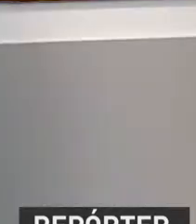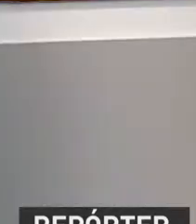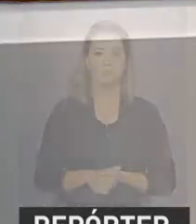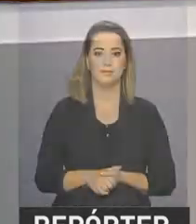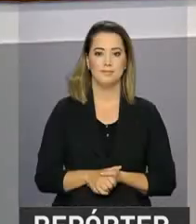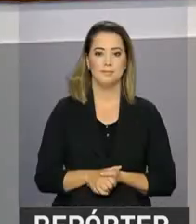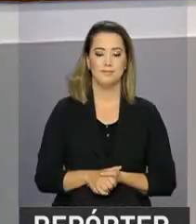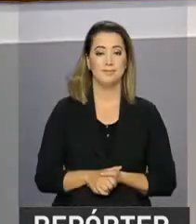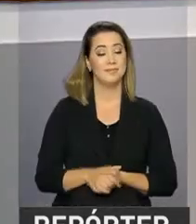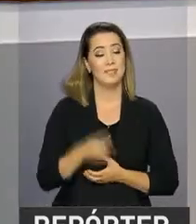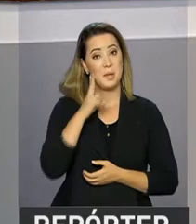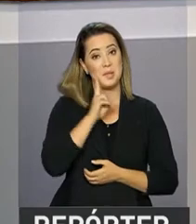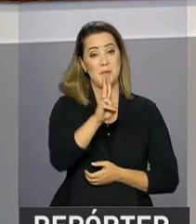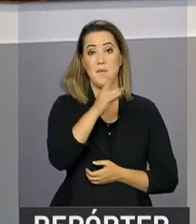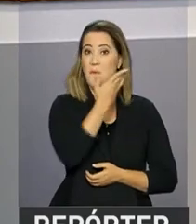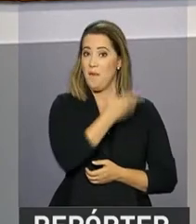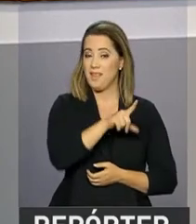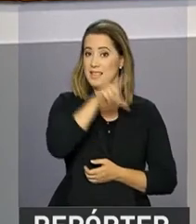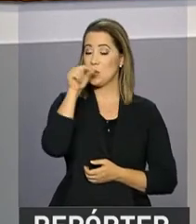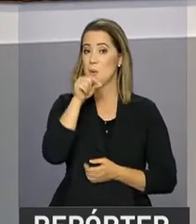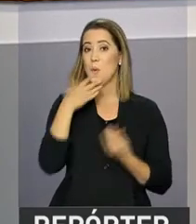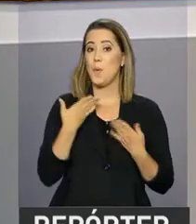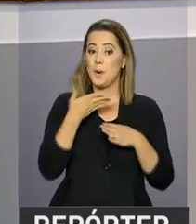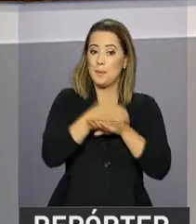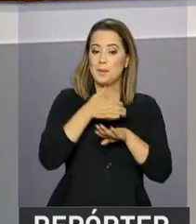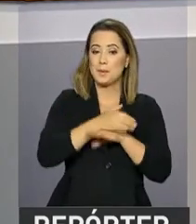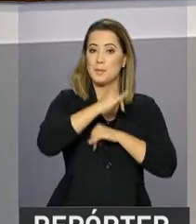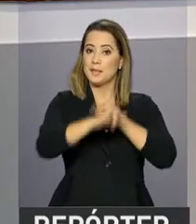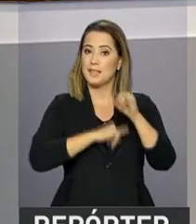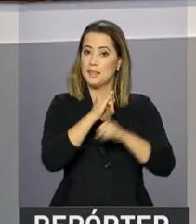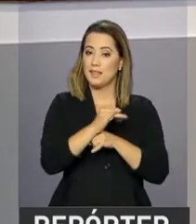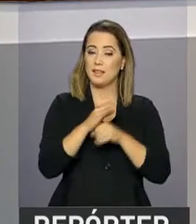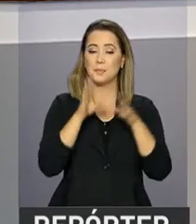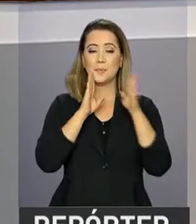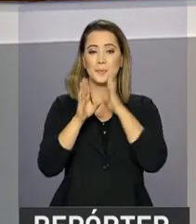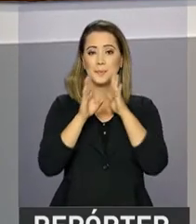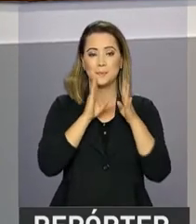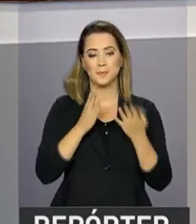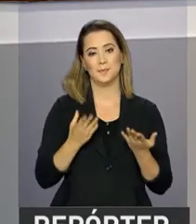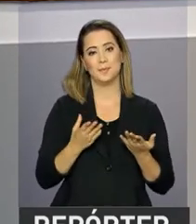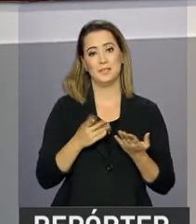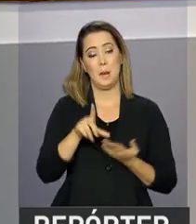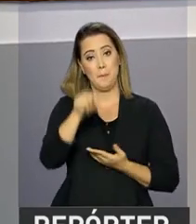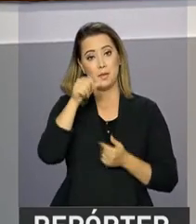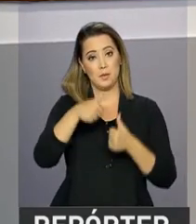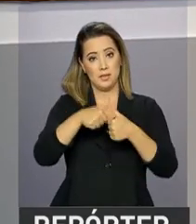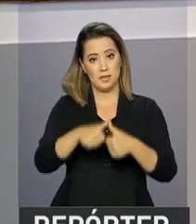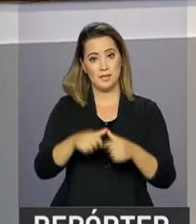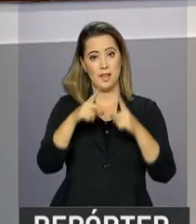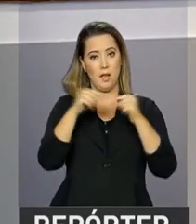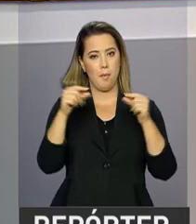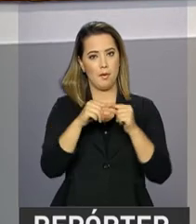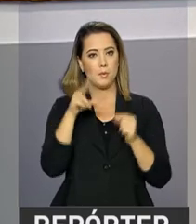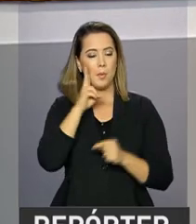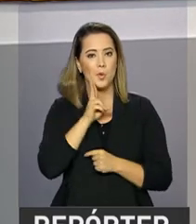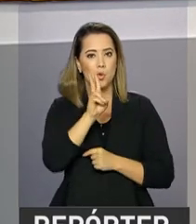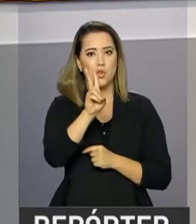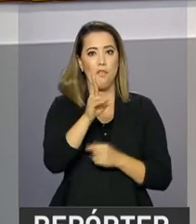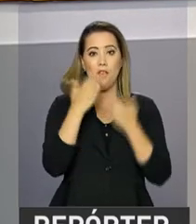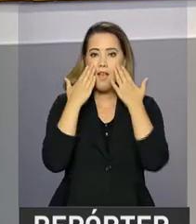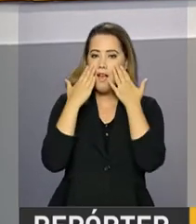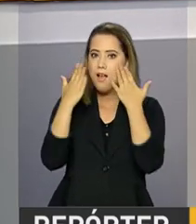bom você viu a ilha para participar basta visitar a página e votar e quem estiver em brasília pode conferir as apresentações